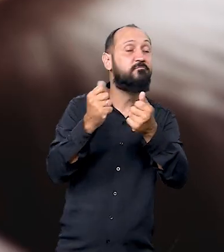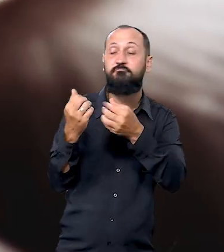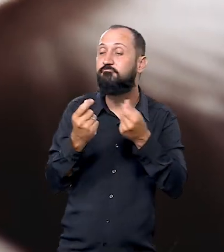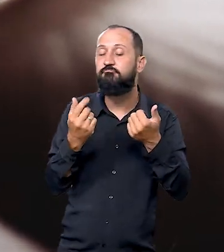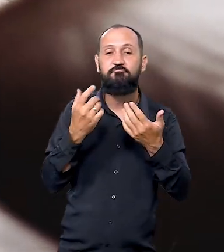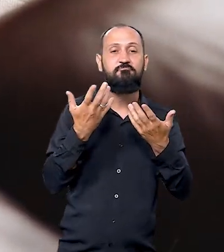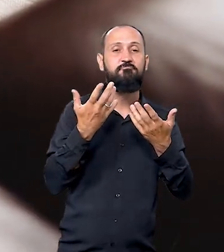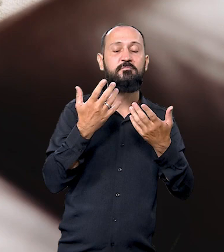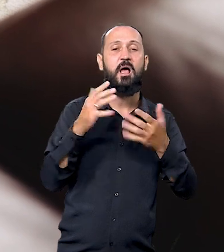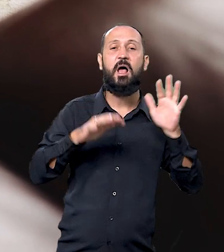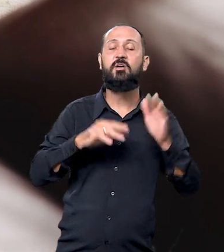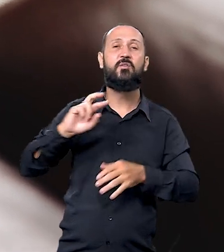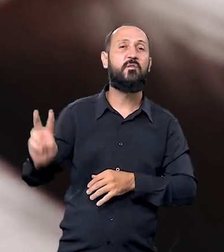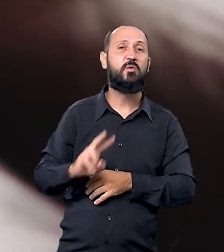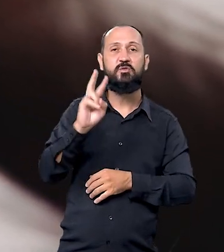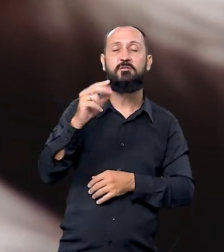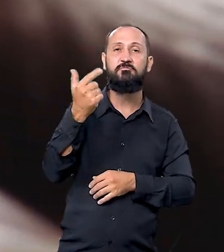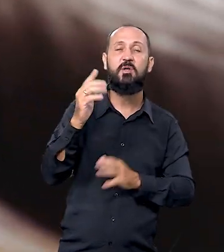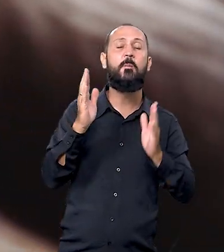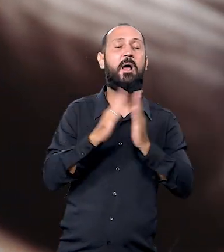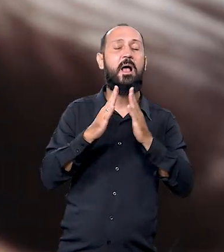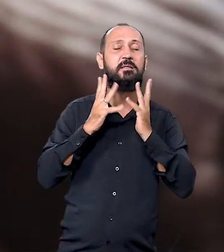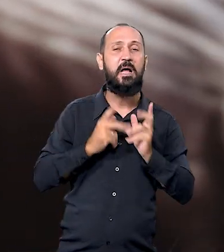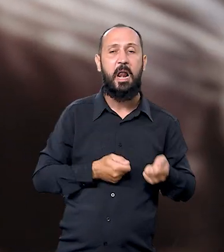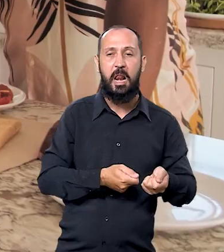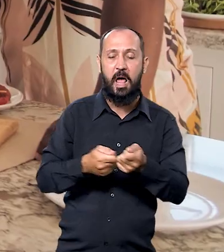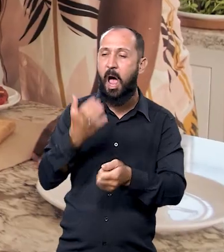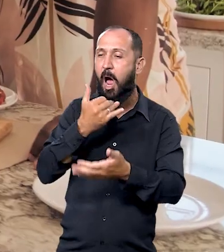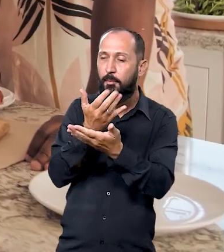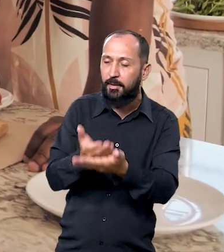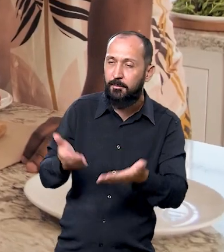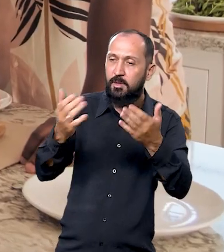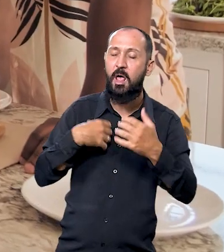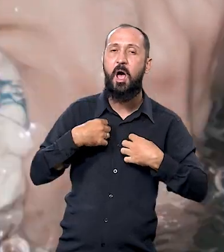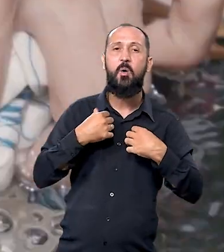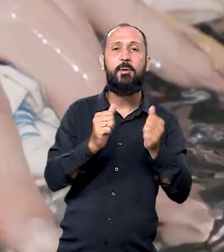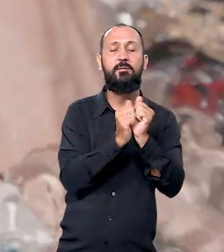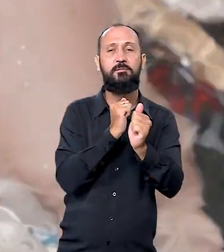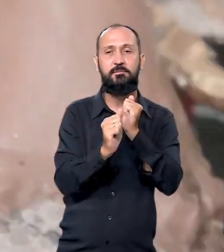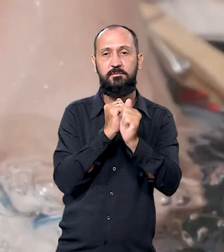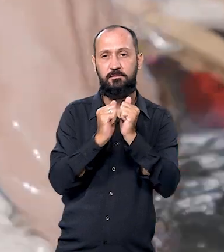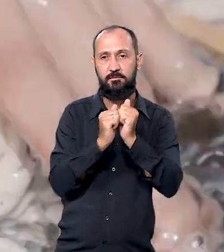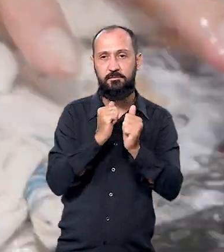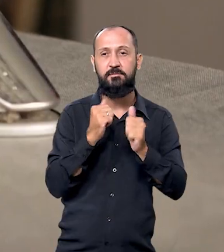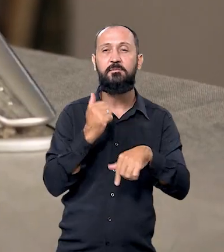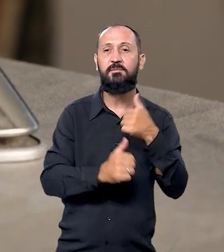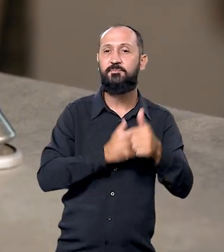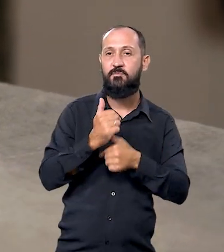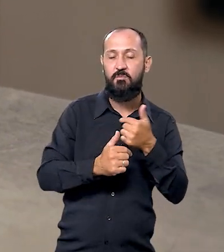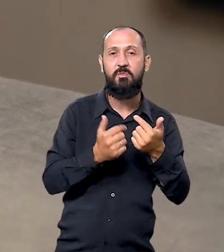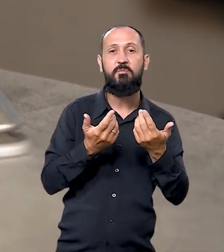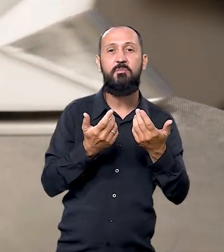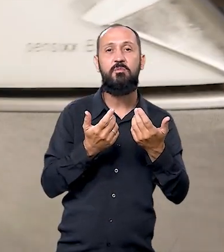no ar, A gente muitas vezes não é valorizado uma casa limpa, comida na mesa, roupa lavada,